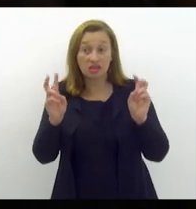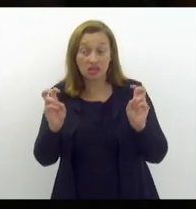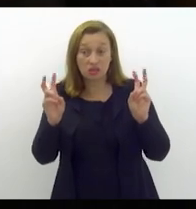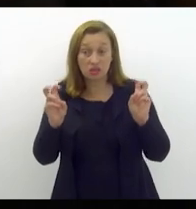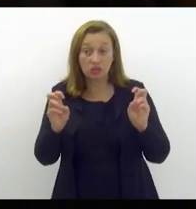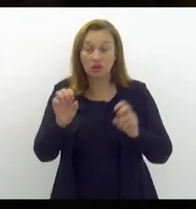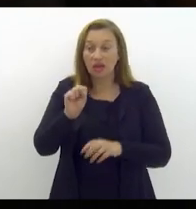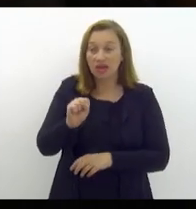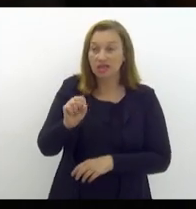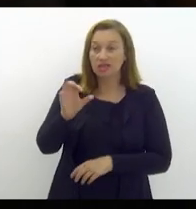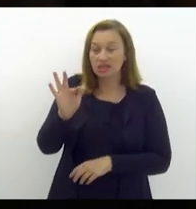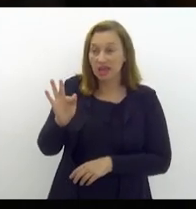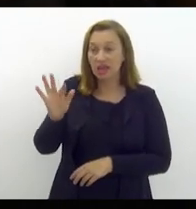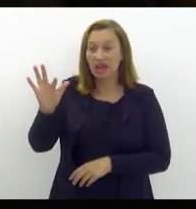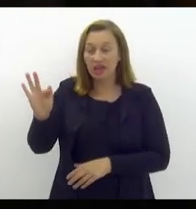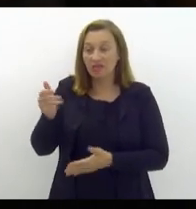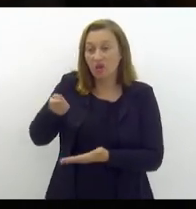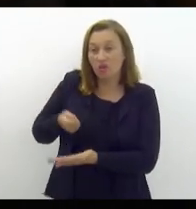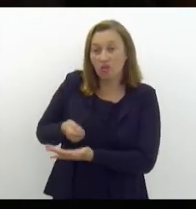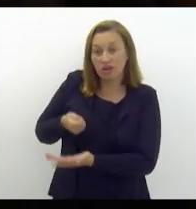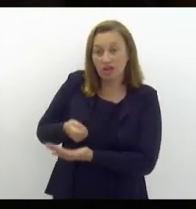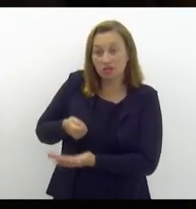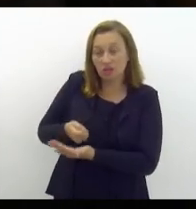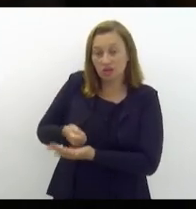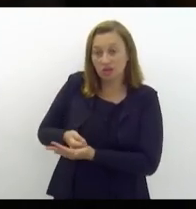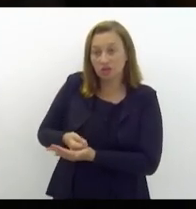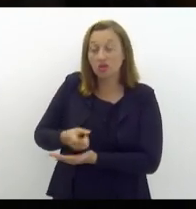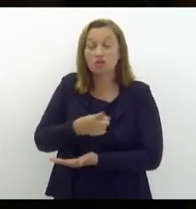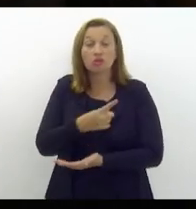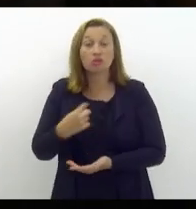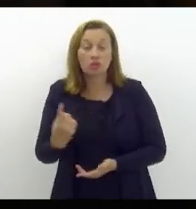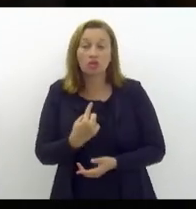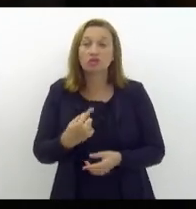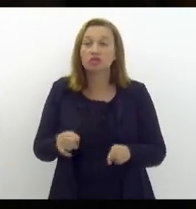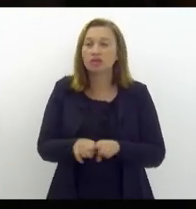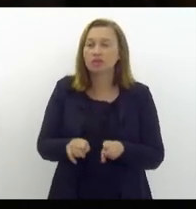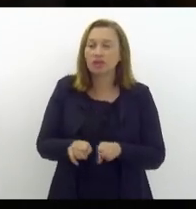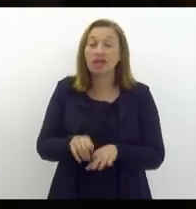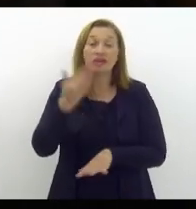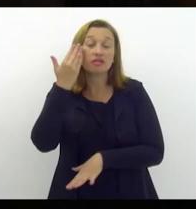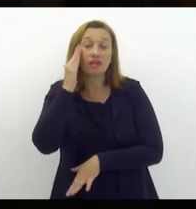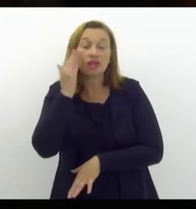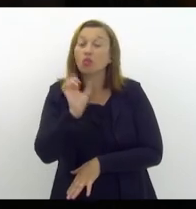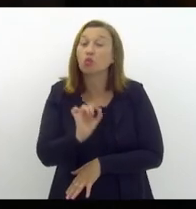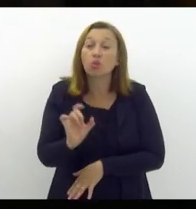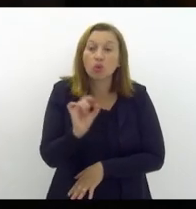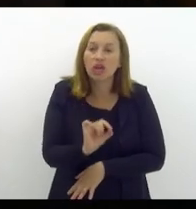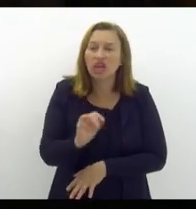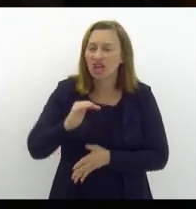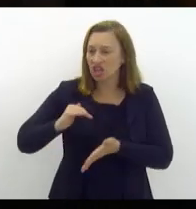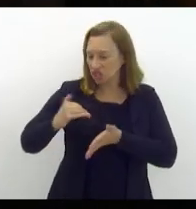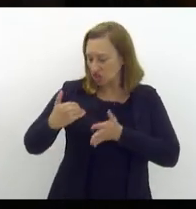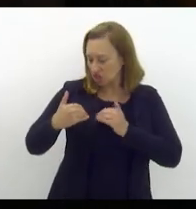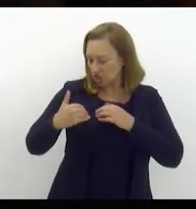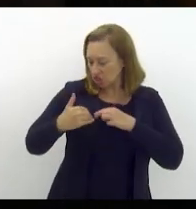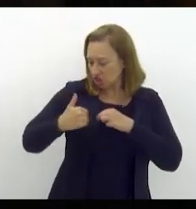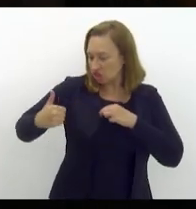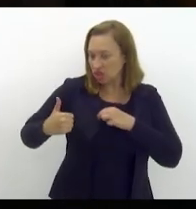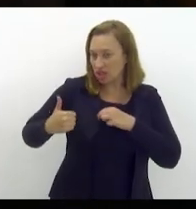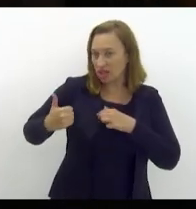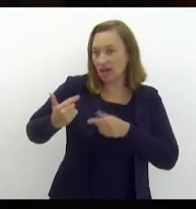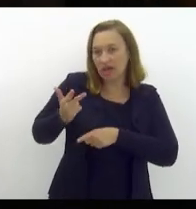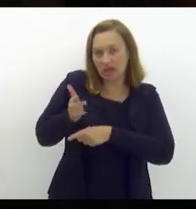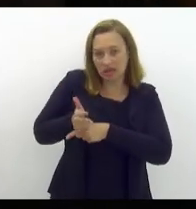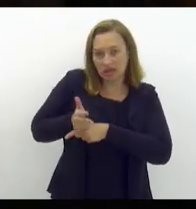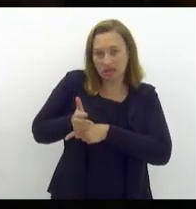tornou essa obrigatoriedade, a gente, inclusive, entende que retirar essa